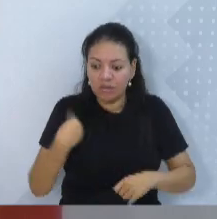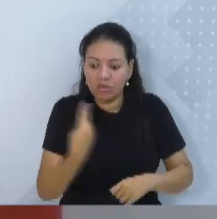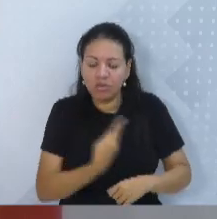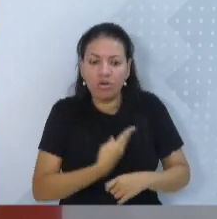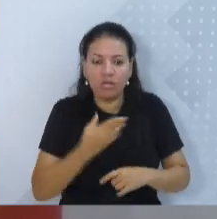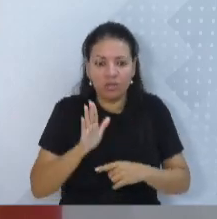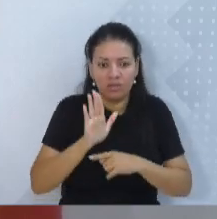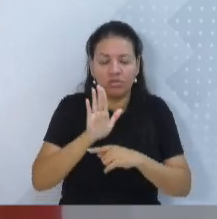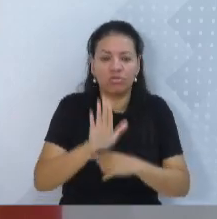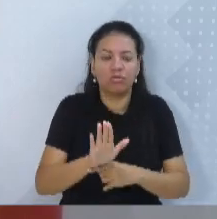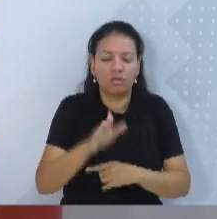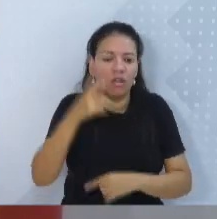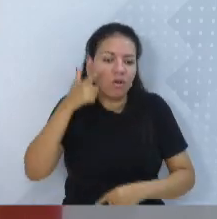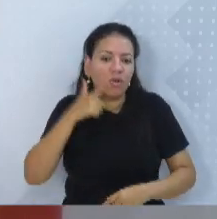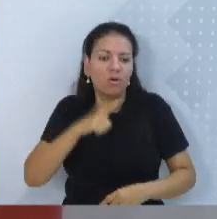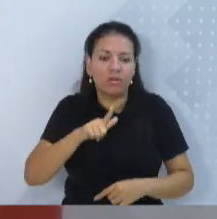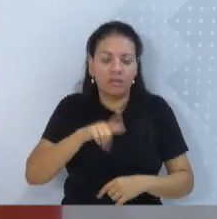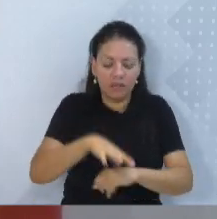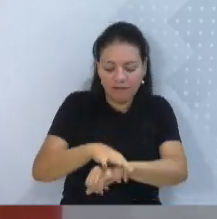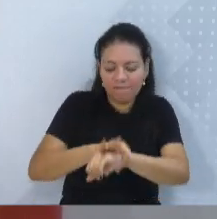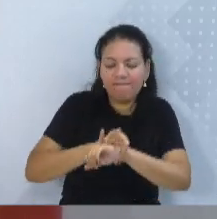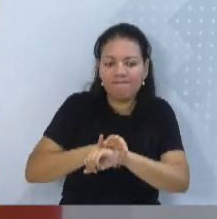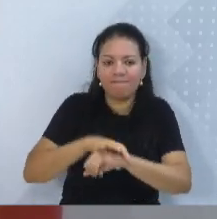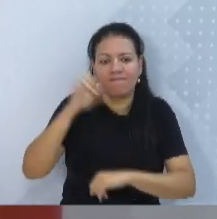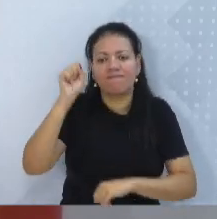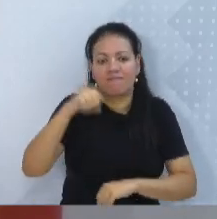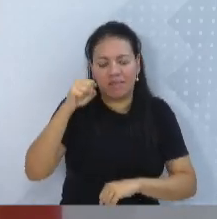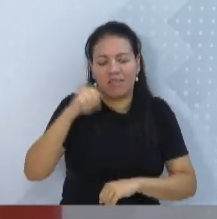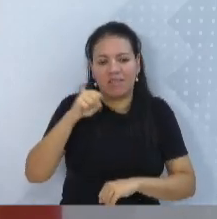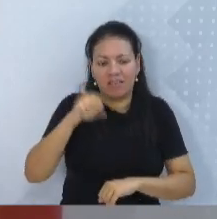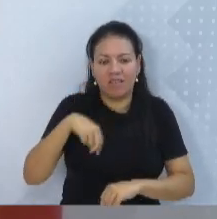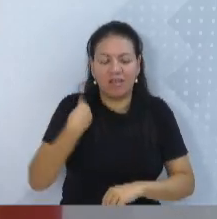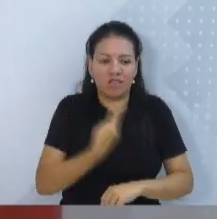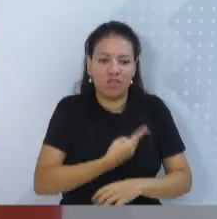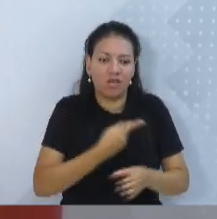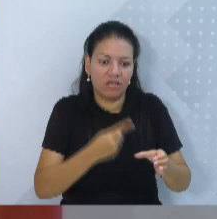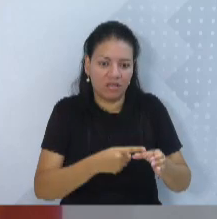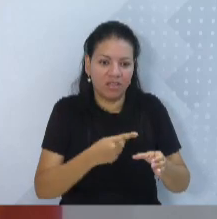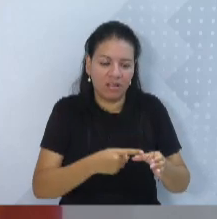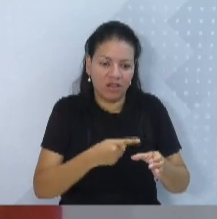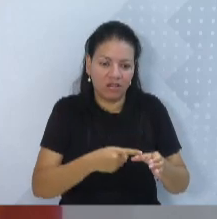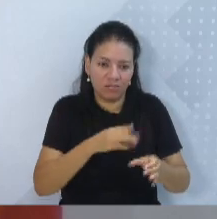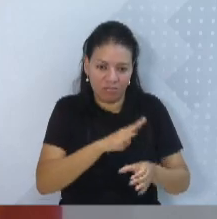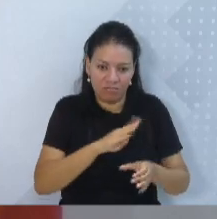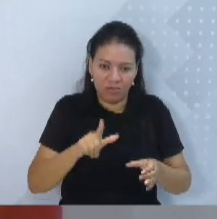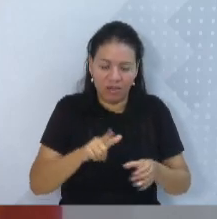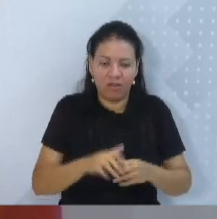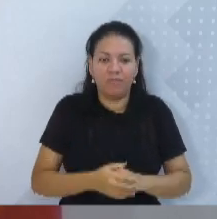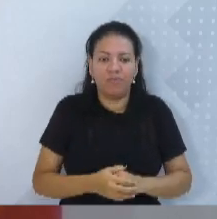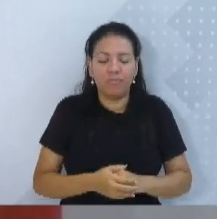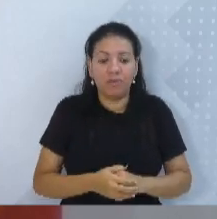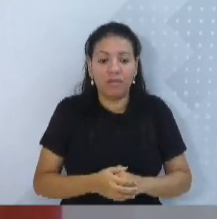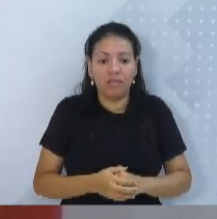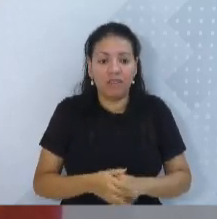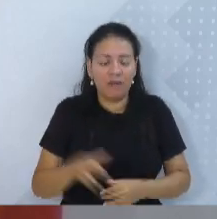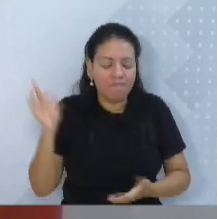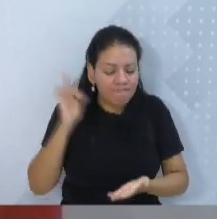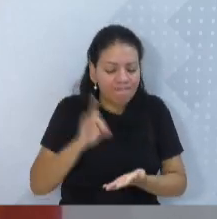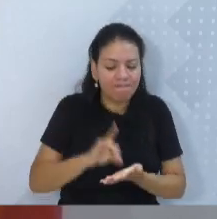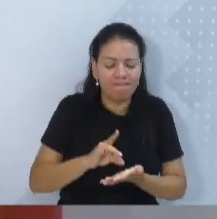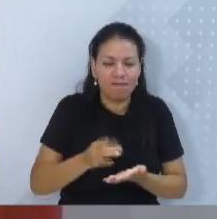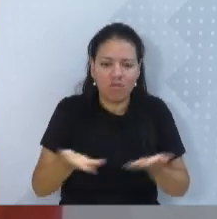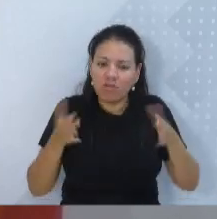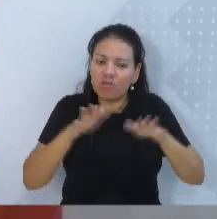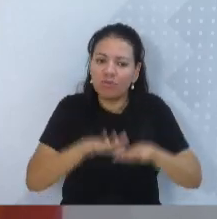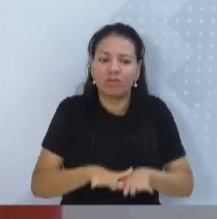nossa ajuda para que possa garantir sim aqui na nossa cidade que a gente realmente tenha uma